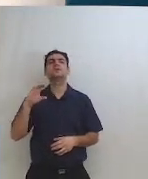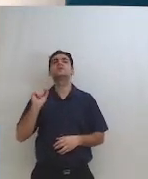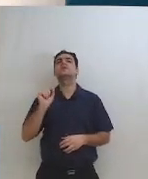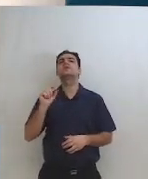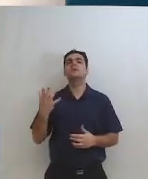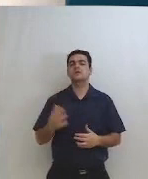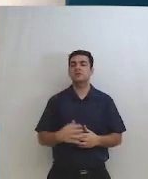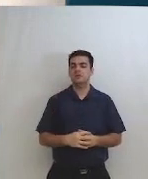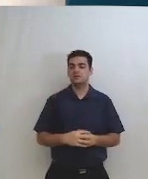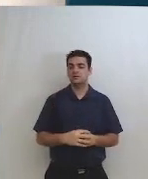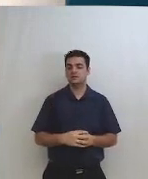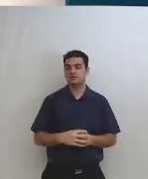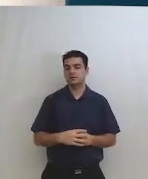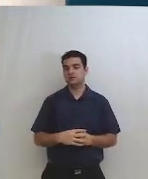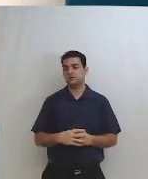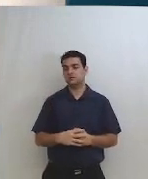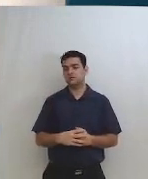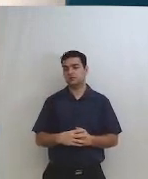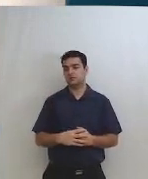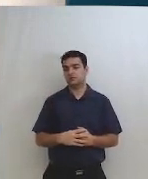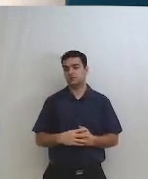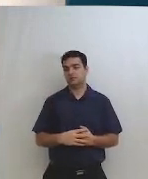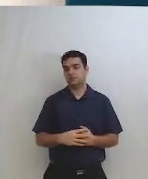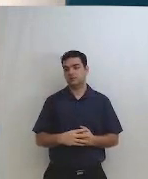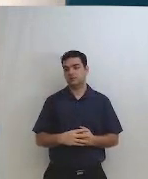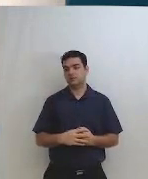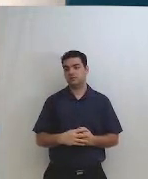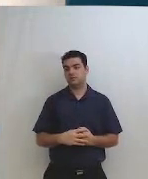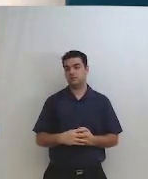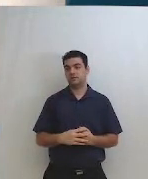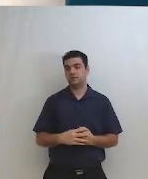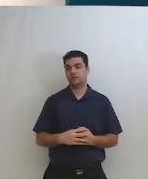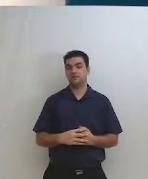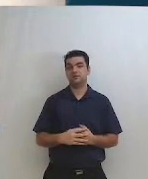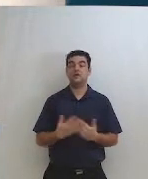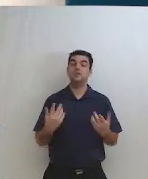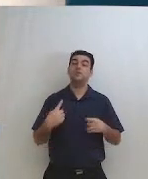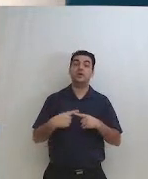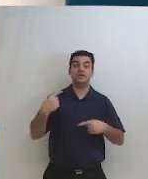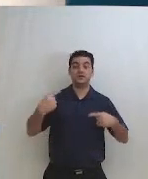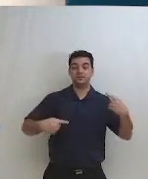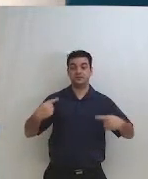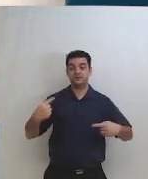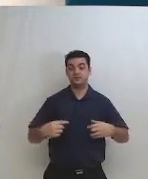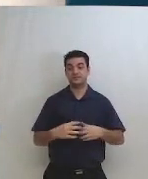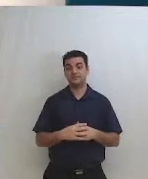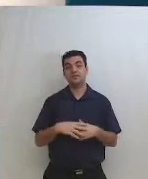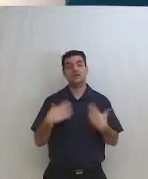vão ser encaminhadas? Ou seja, porque o ministro está em aberto. Eu não vou me apegar. Todas as informações.